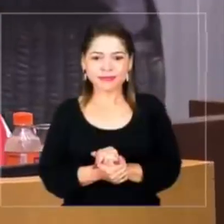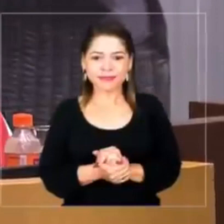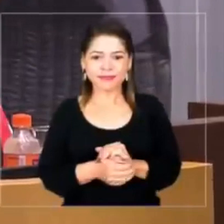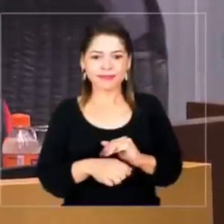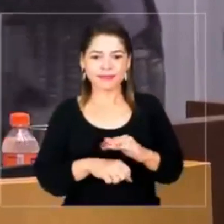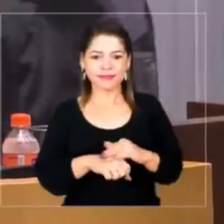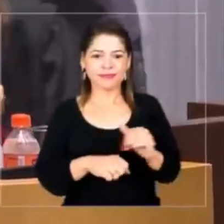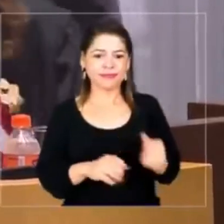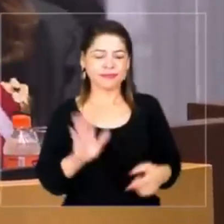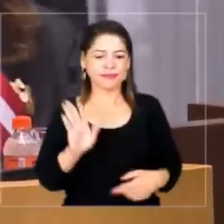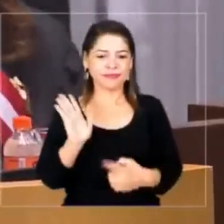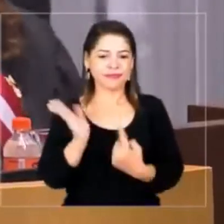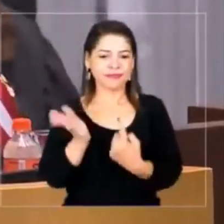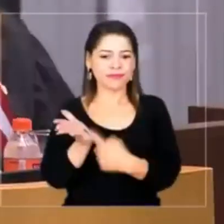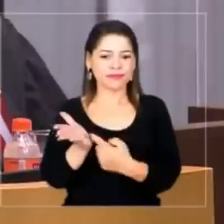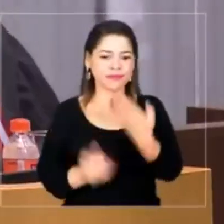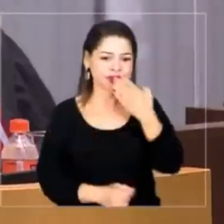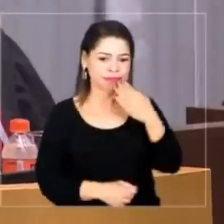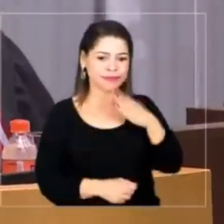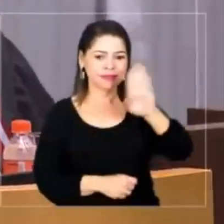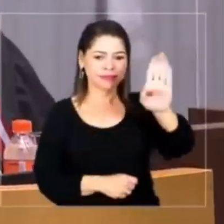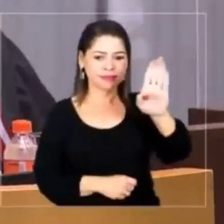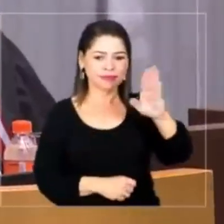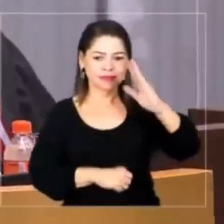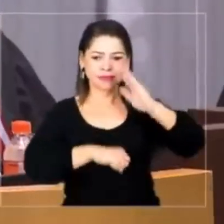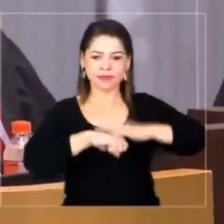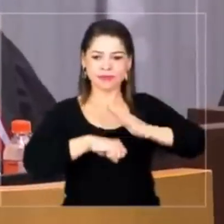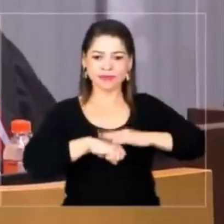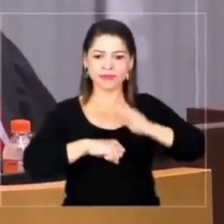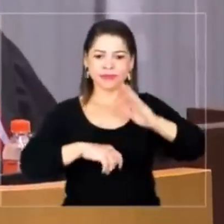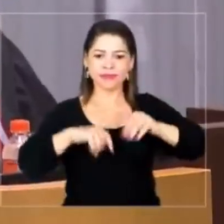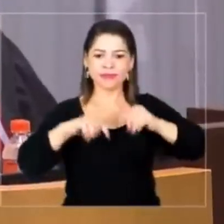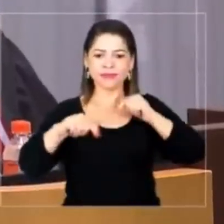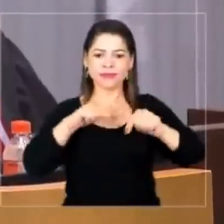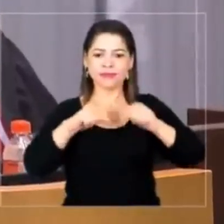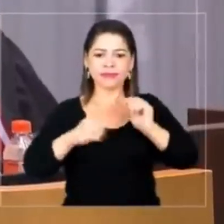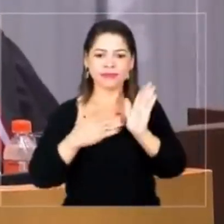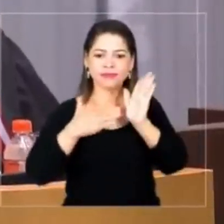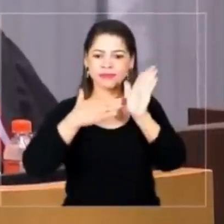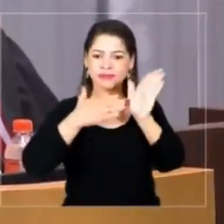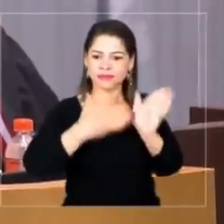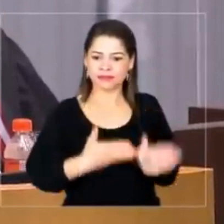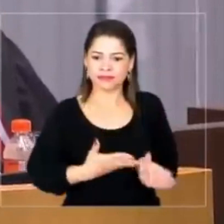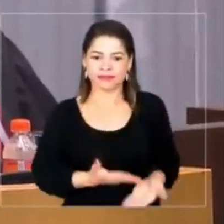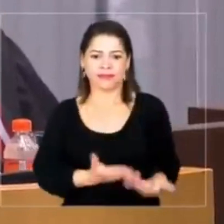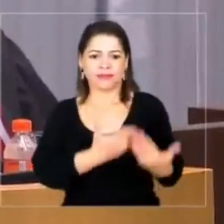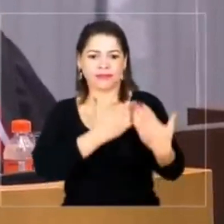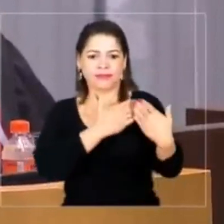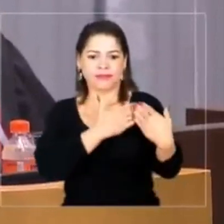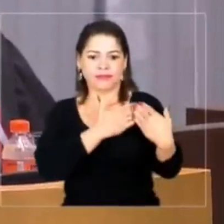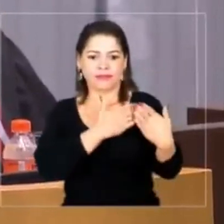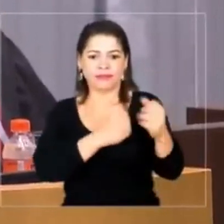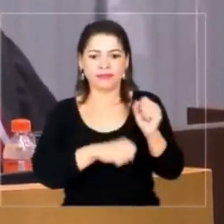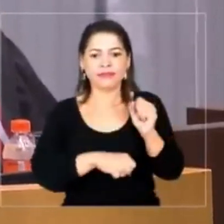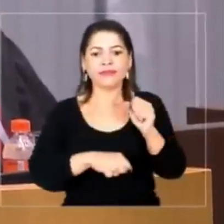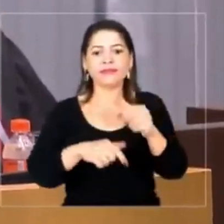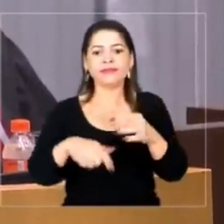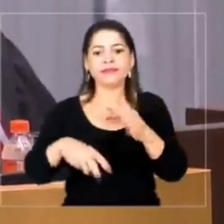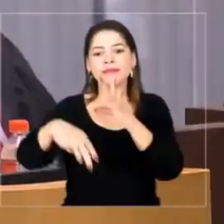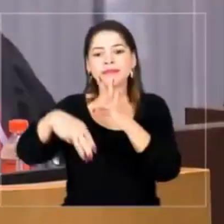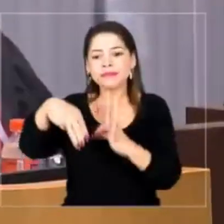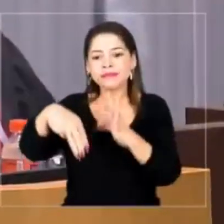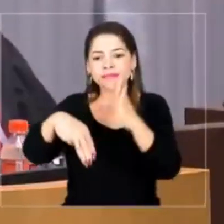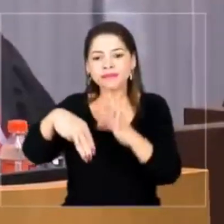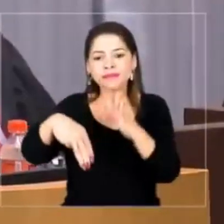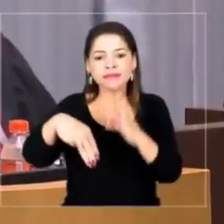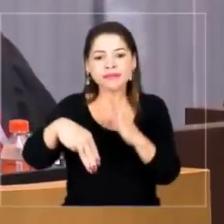novos colegas de trabalho, na verdade, são velhos conhecidos. O ministro Vieira de Mello Filho já estudou com Liana